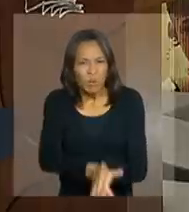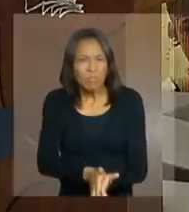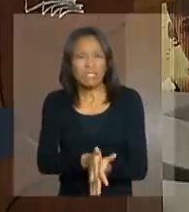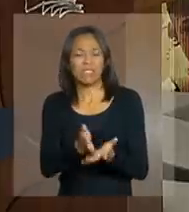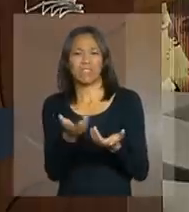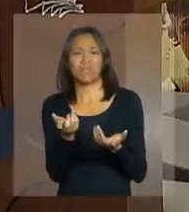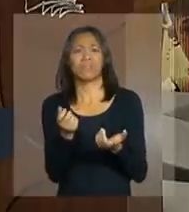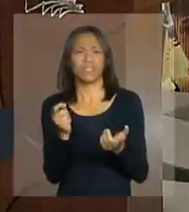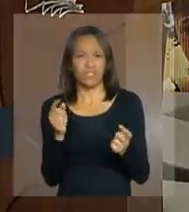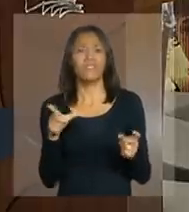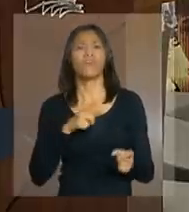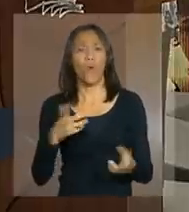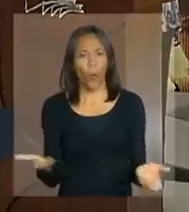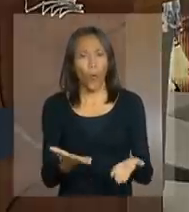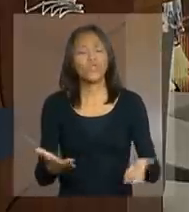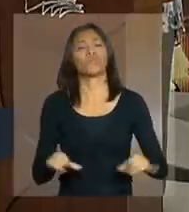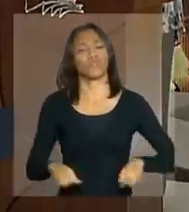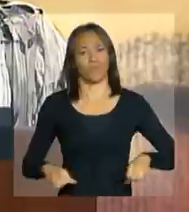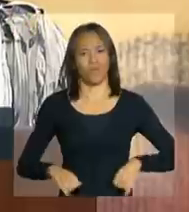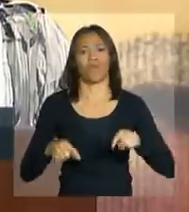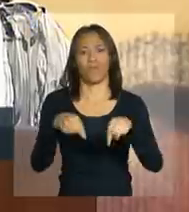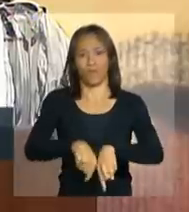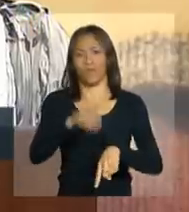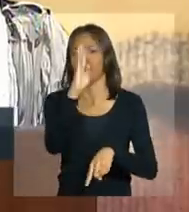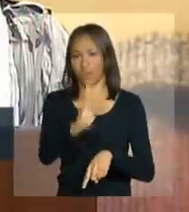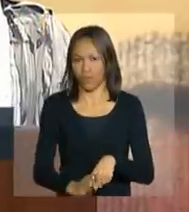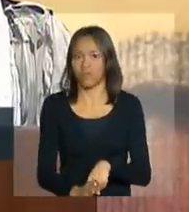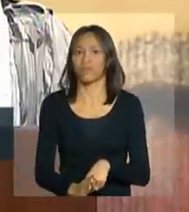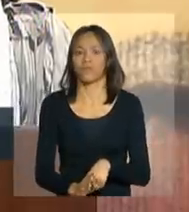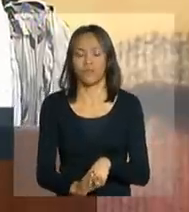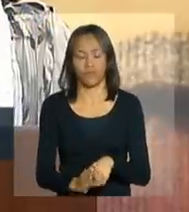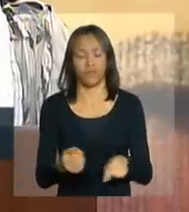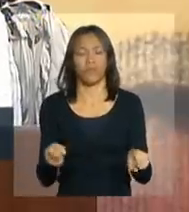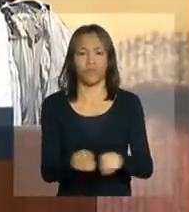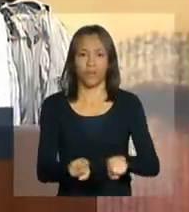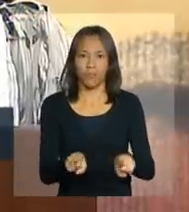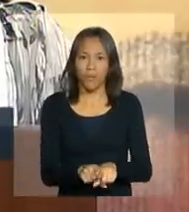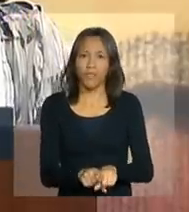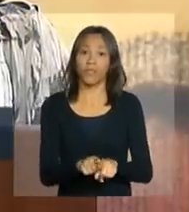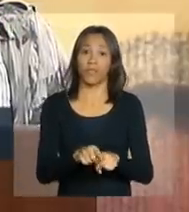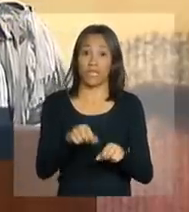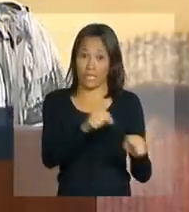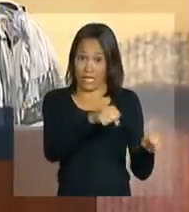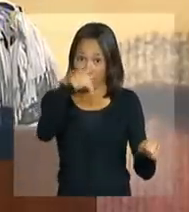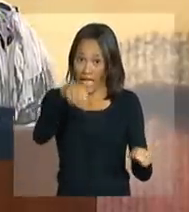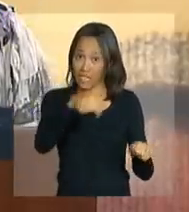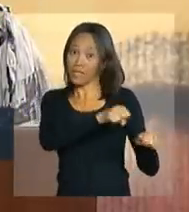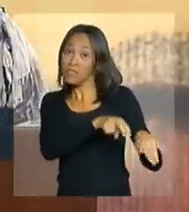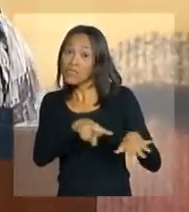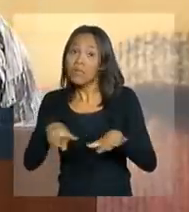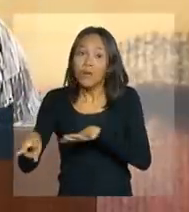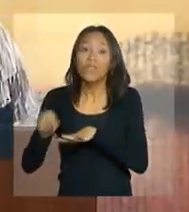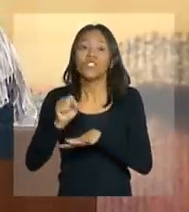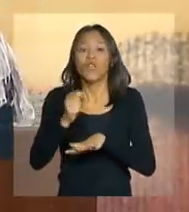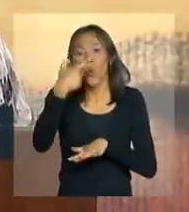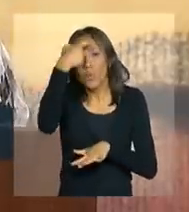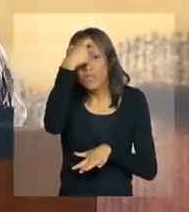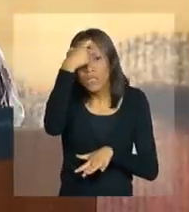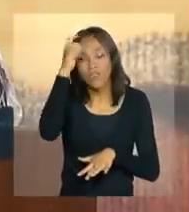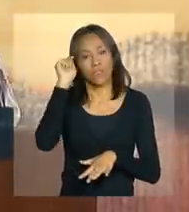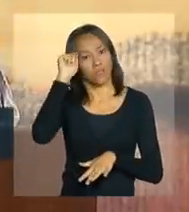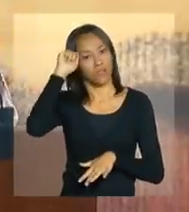aul NS e também nessa sem da conscia negra a